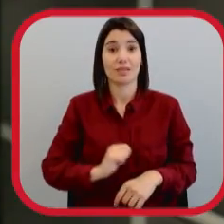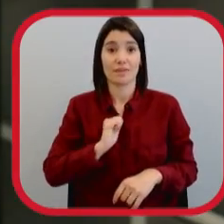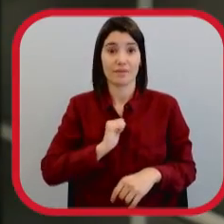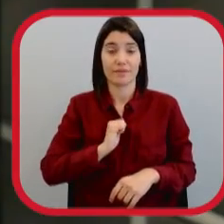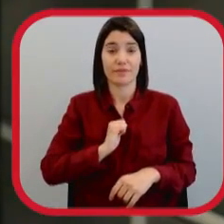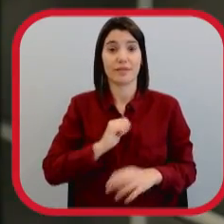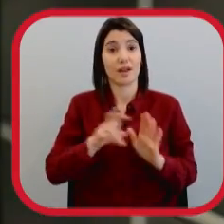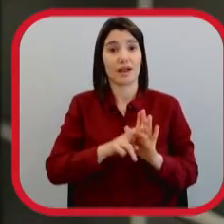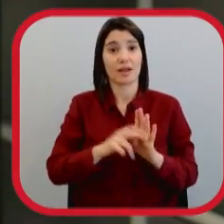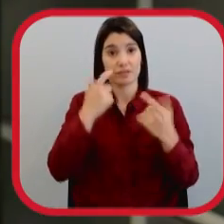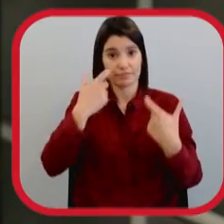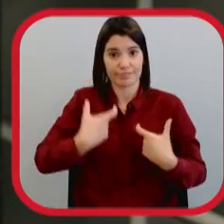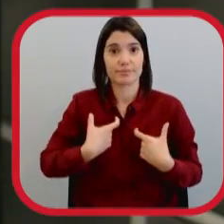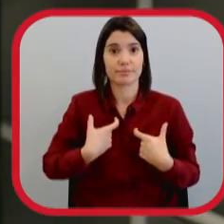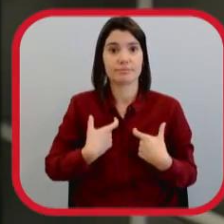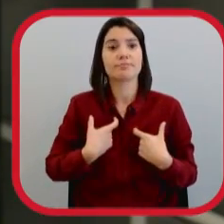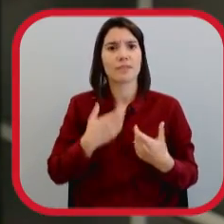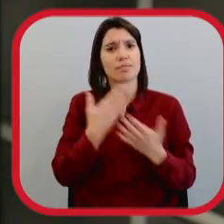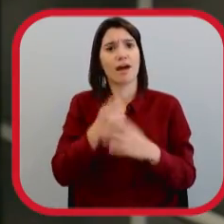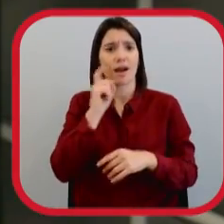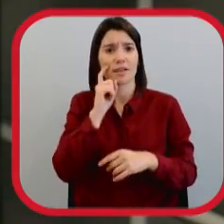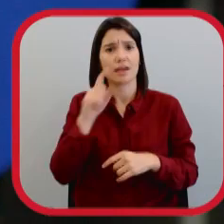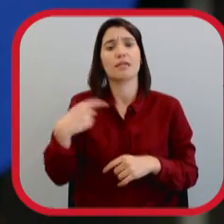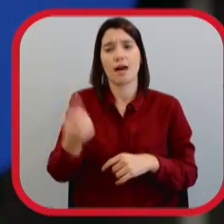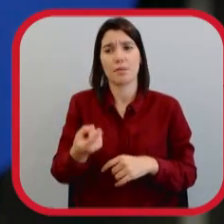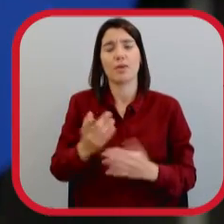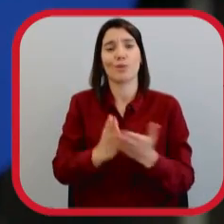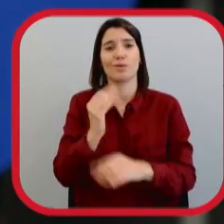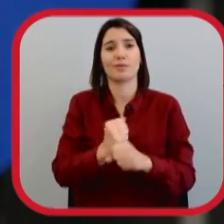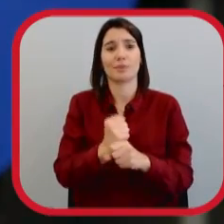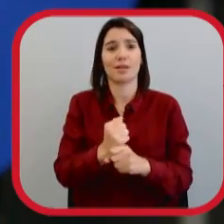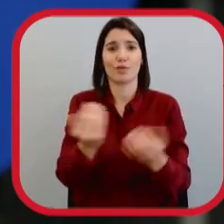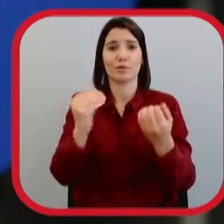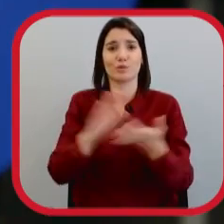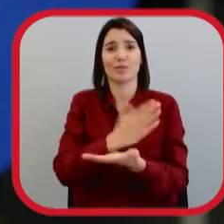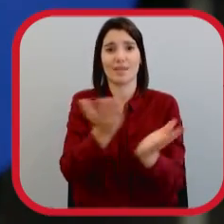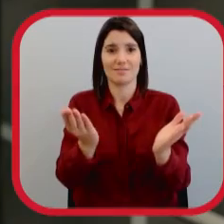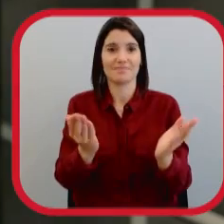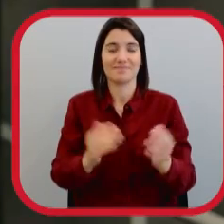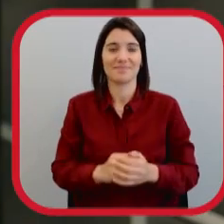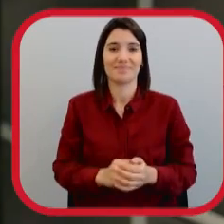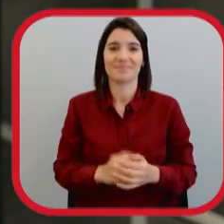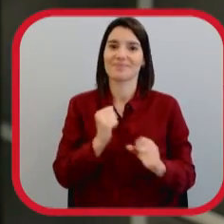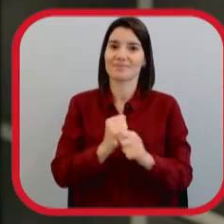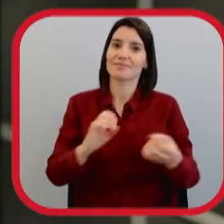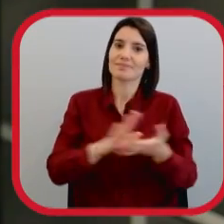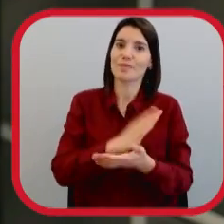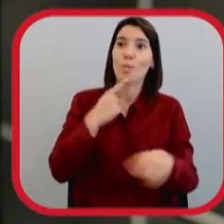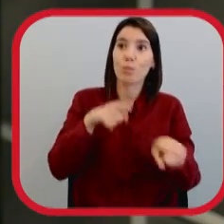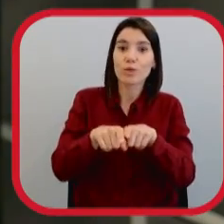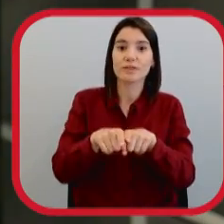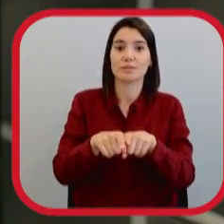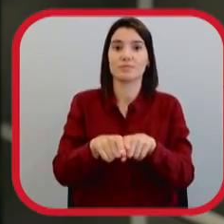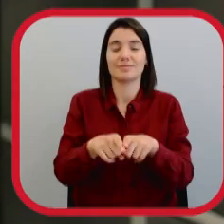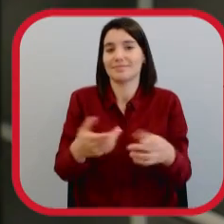minha ética e a minha deontologia são o garante que, de facto, eu amanhã vou continuar a ter trabalho, vou continuar a dar notícias. O jornalismo